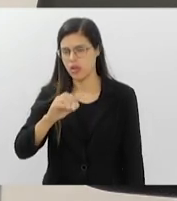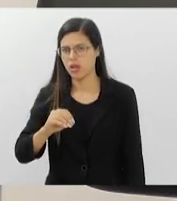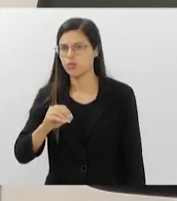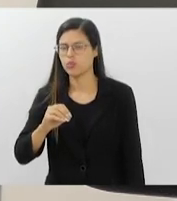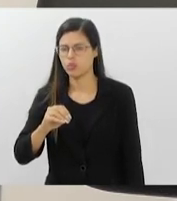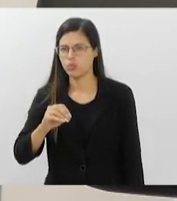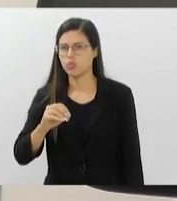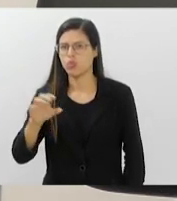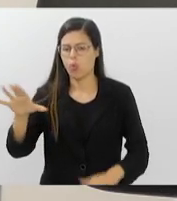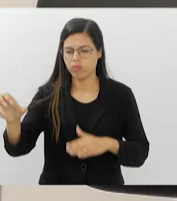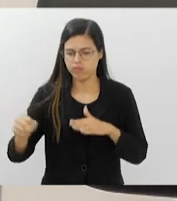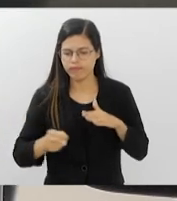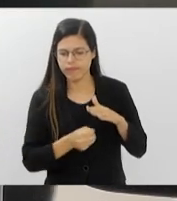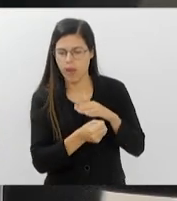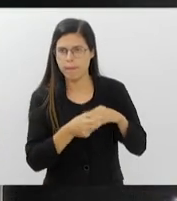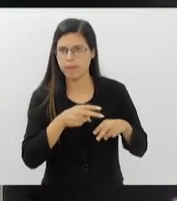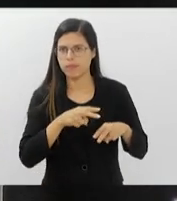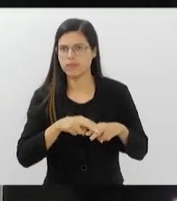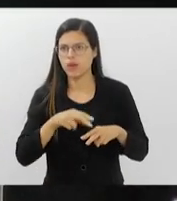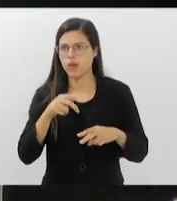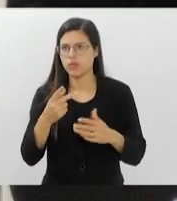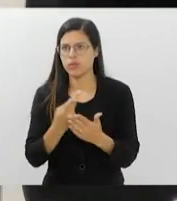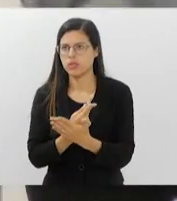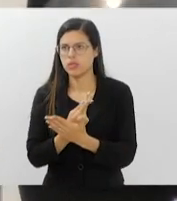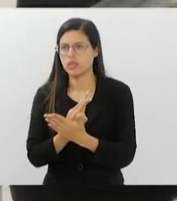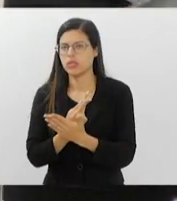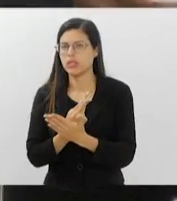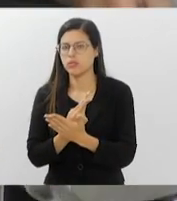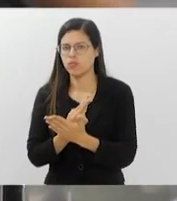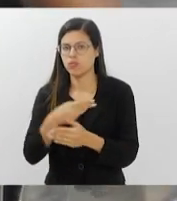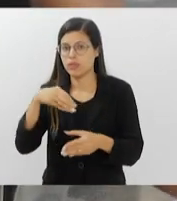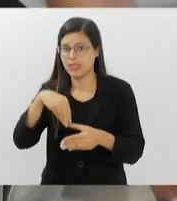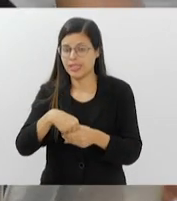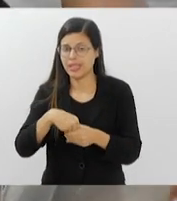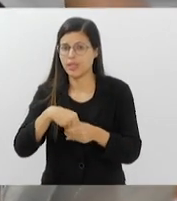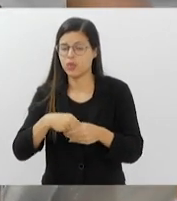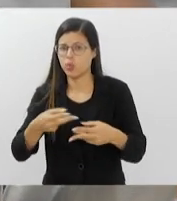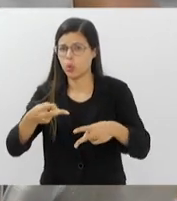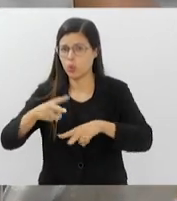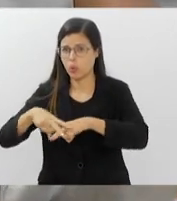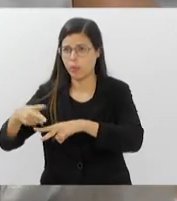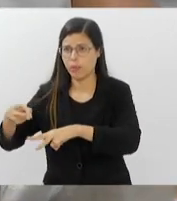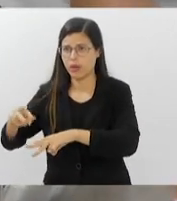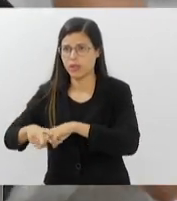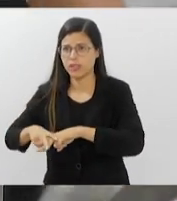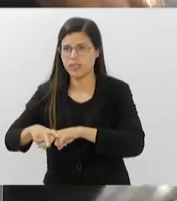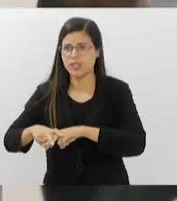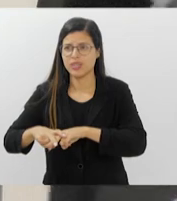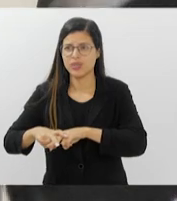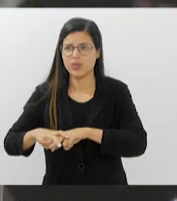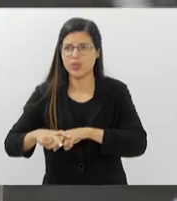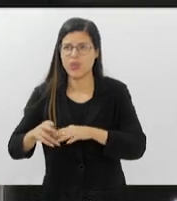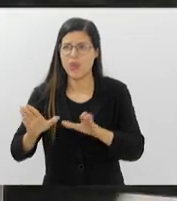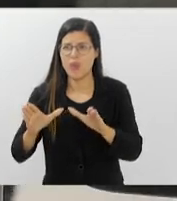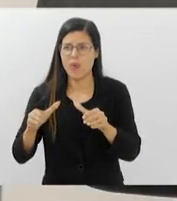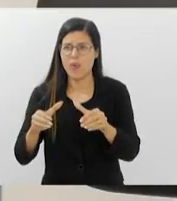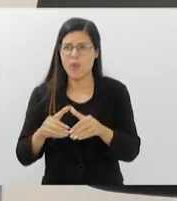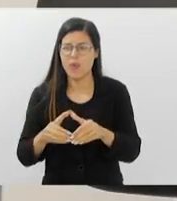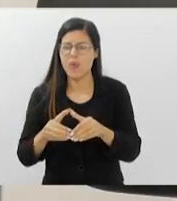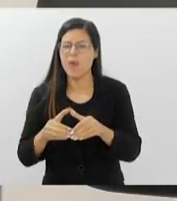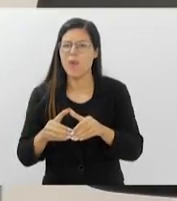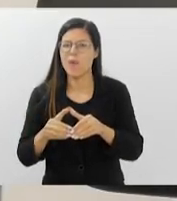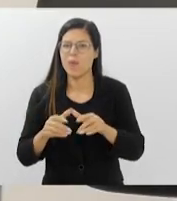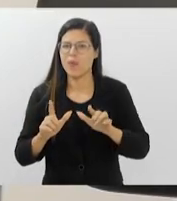de dentro dos presídios com uma instituição não sei o que de israelo de